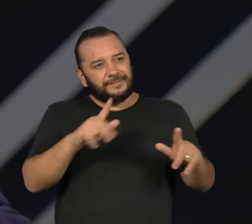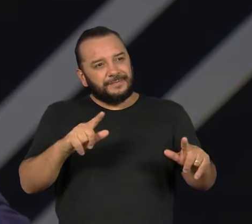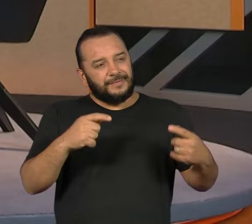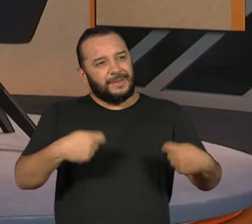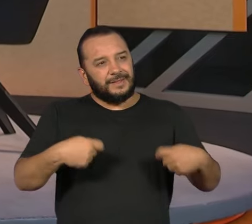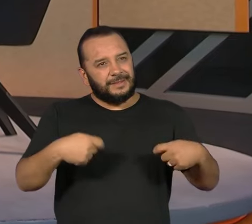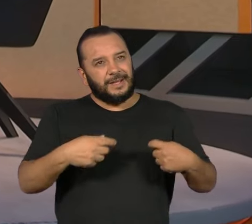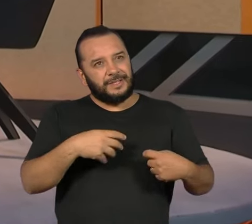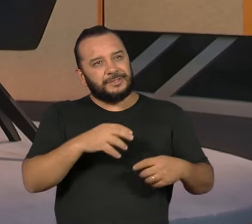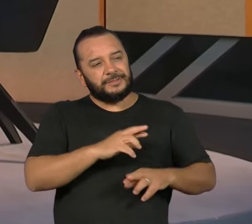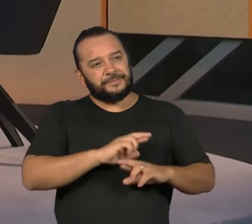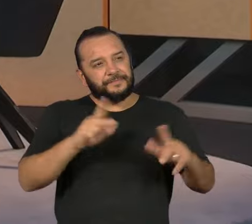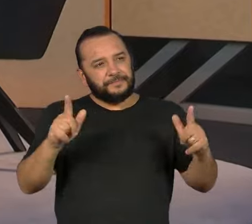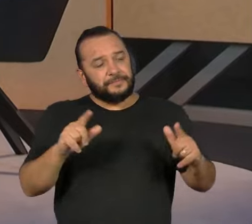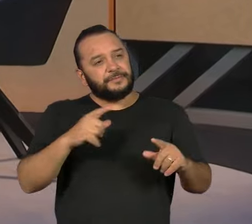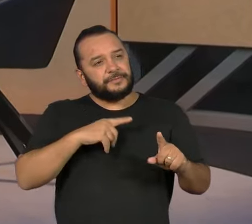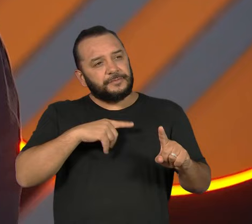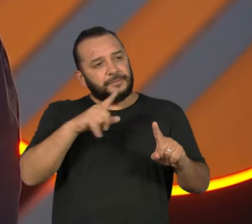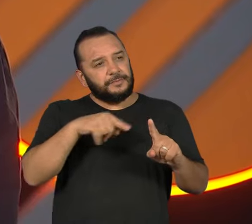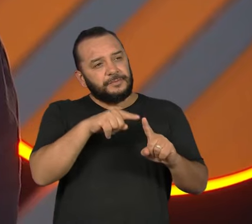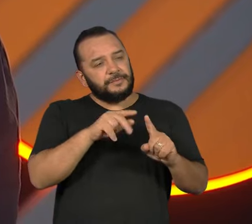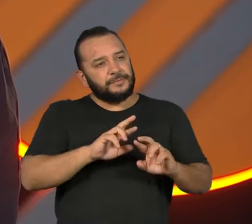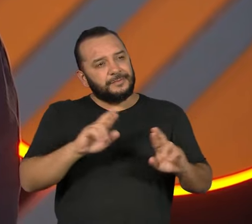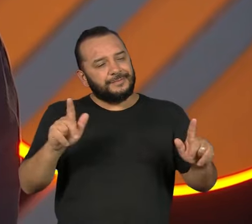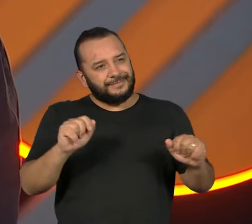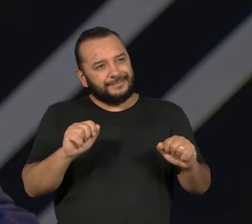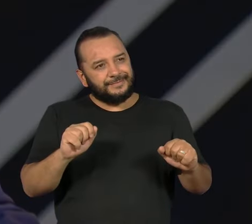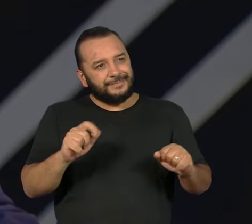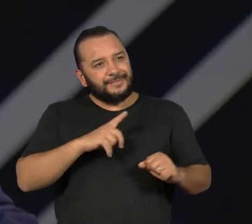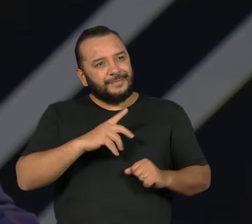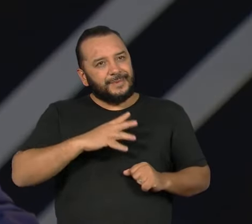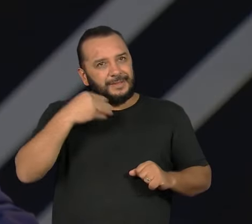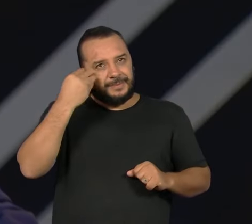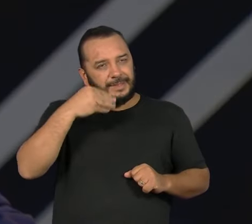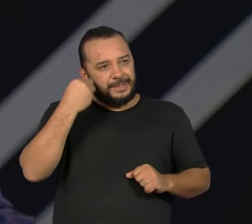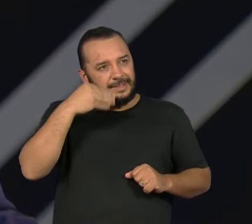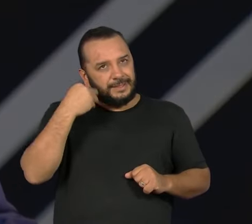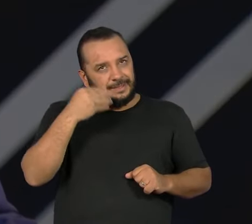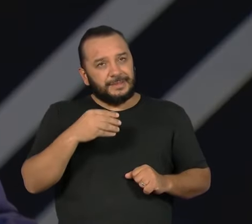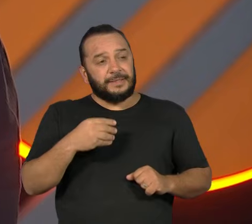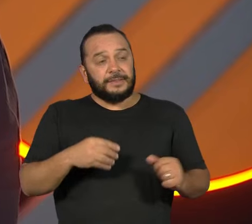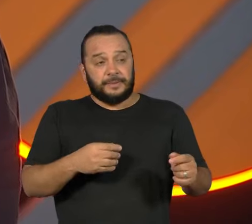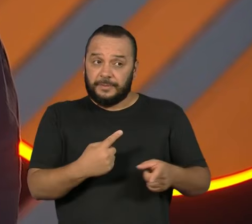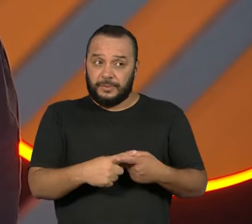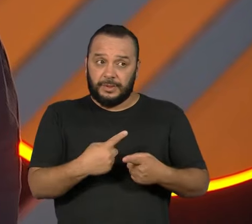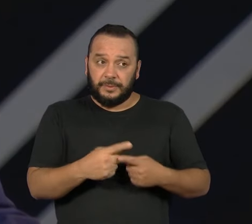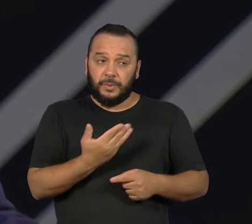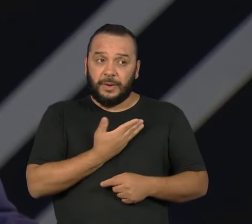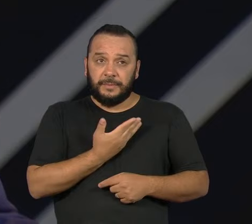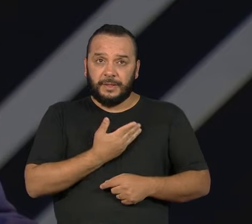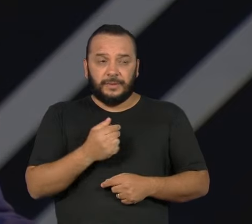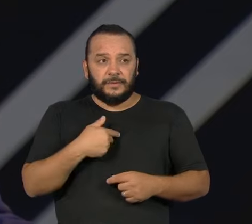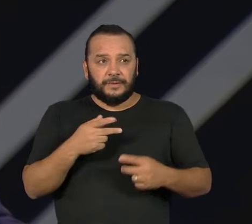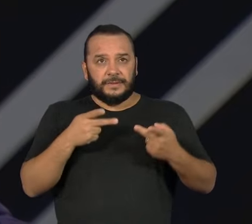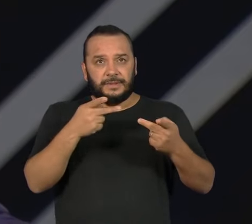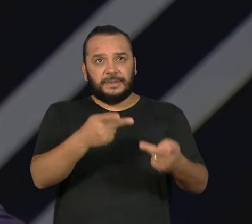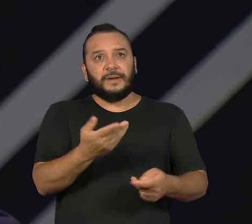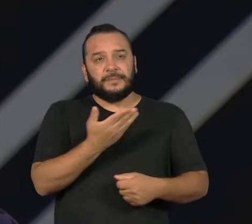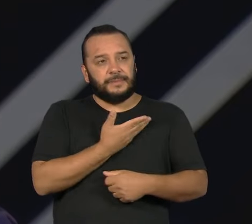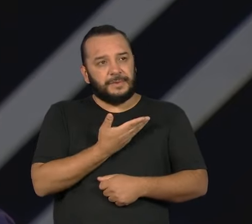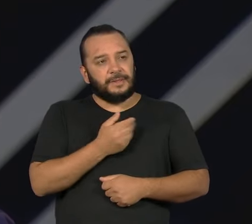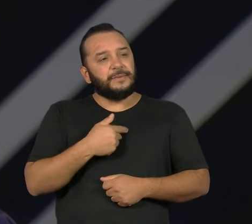outra. Você já vai com um propósito diferente. Tive essa primeira experiência fazendo para um amigo. E aí eu fui visitá-lo e falei assim, pô, eu